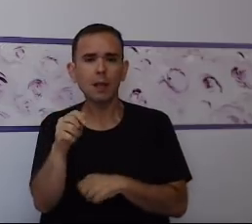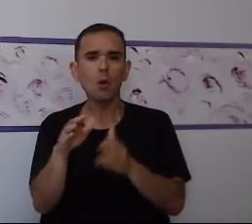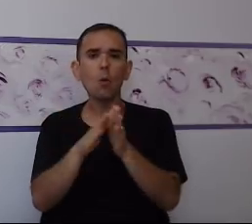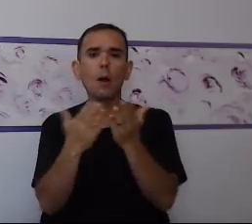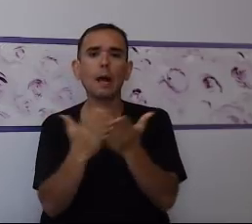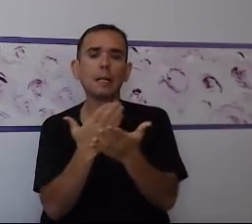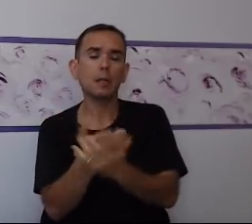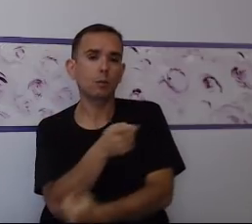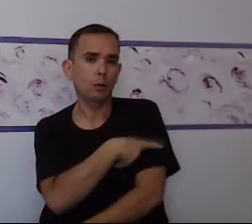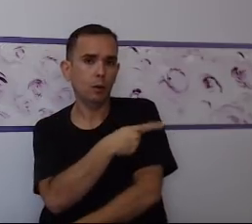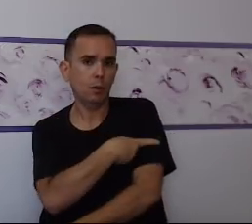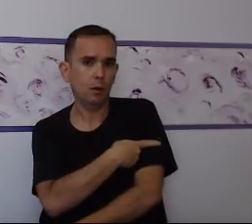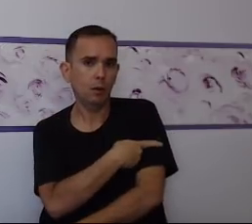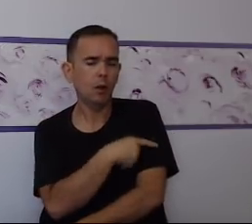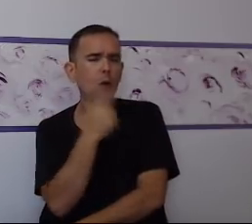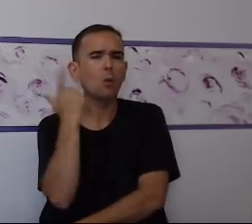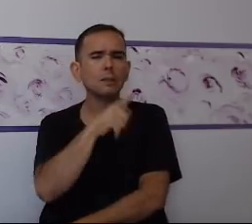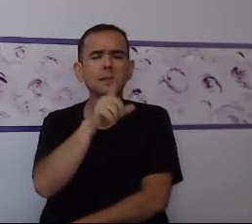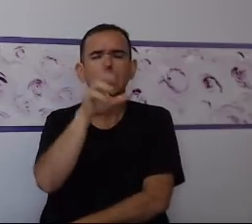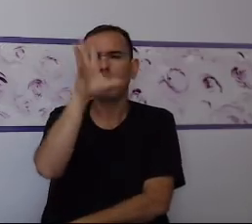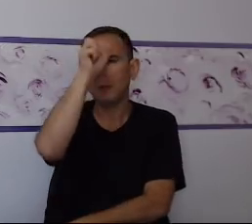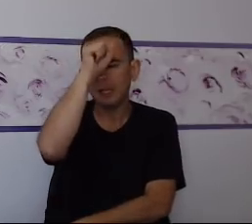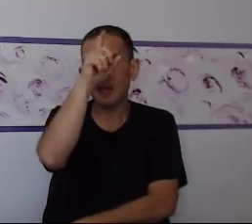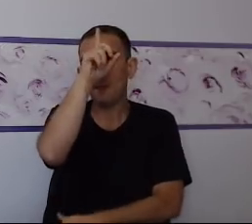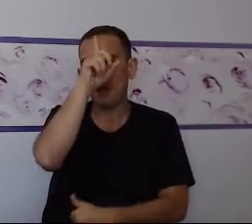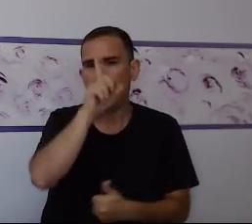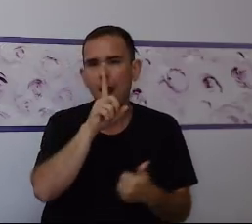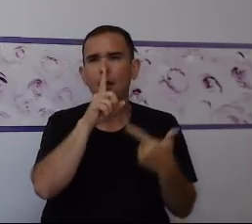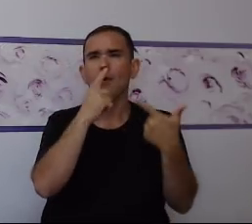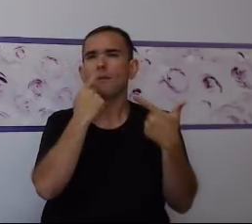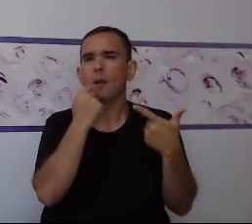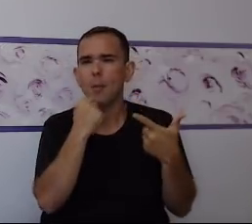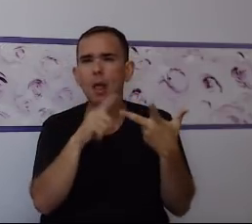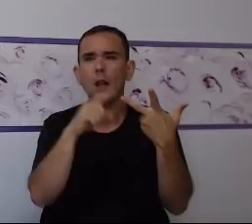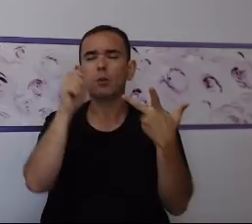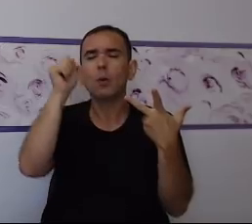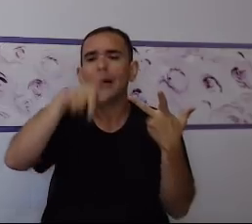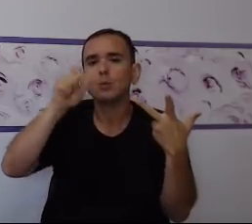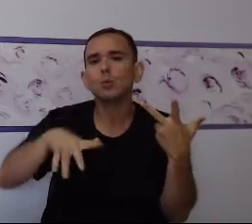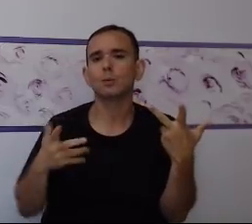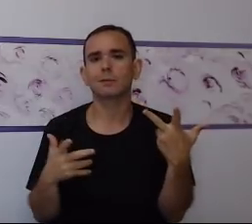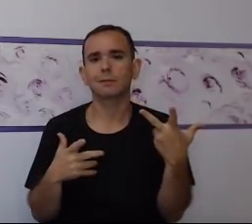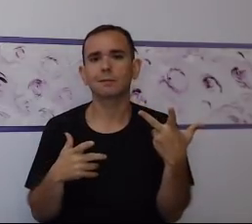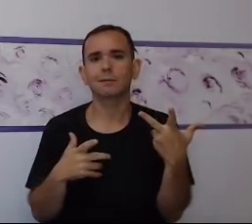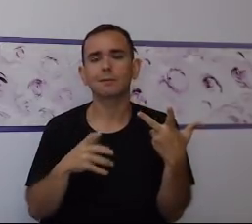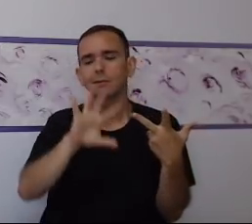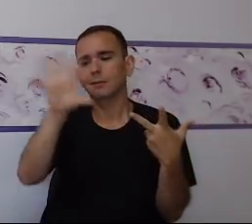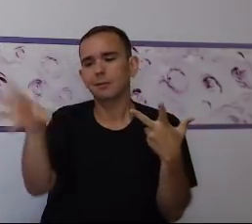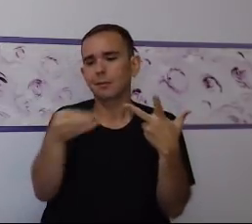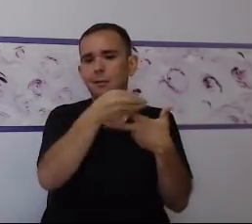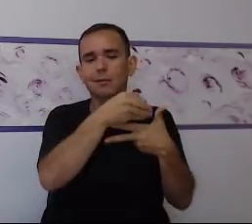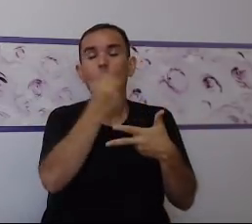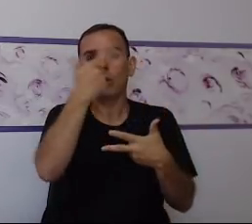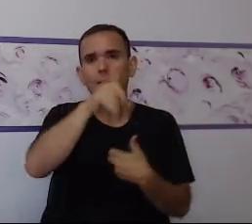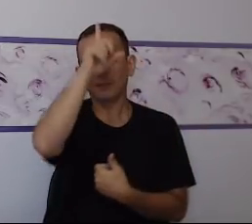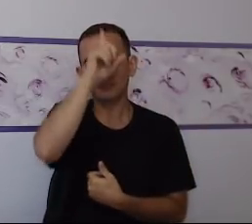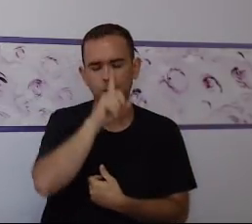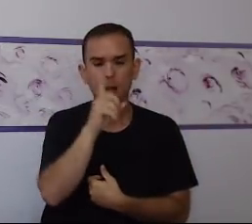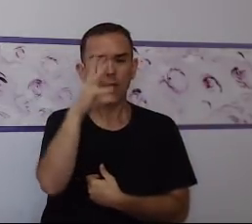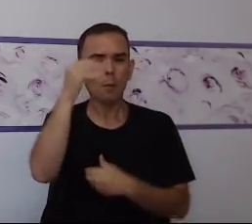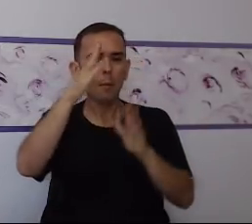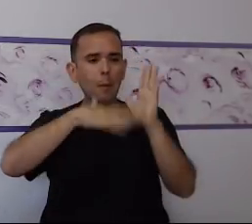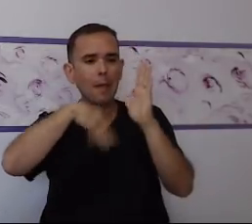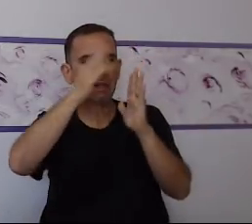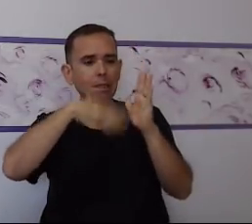do primeiro ano, ele aprendeu amarelo, vermelho, azul. Então, a gente está retomando com ele o amarelo. Então, vamos pintar